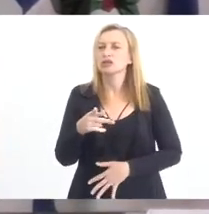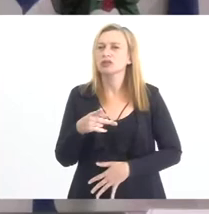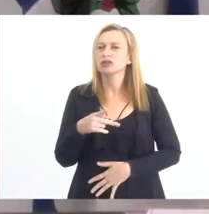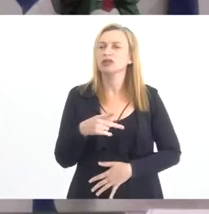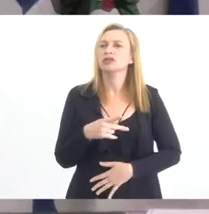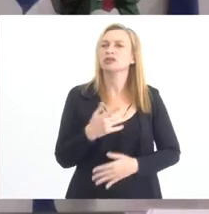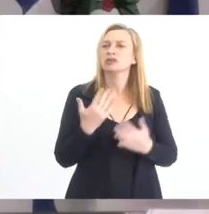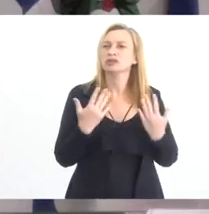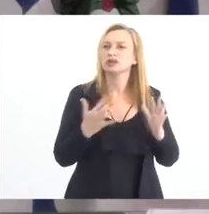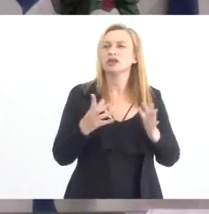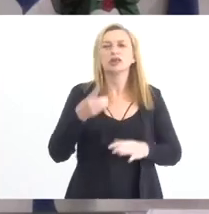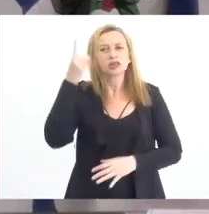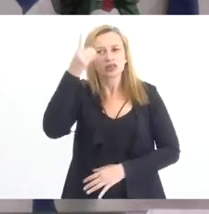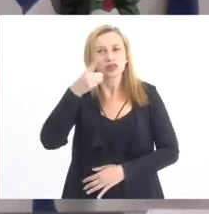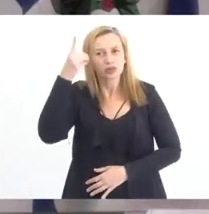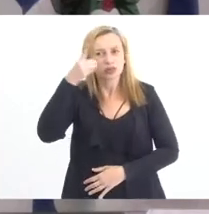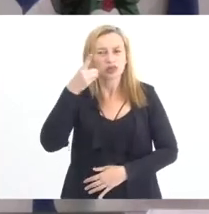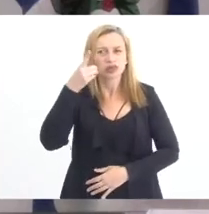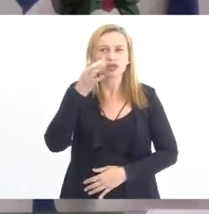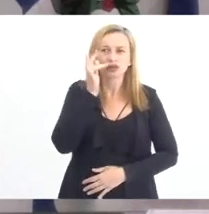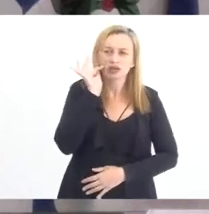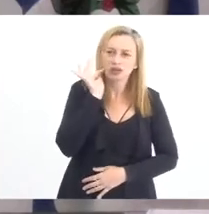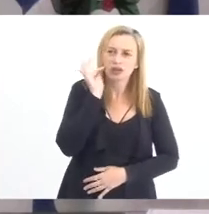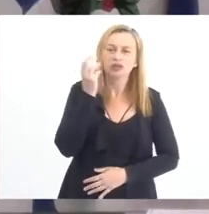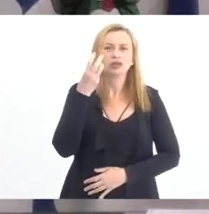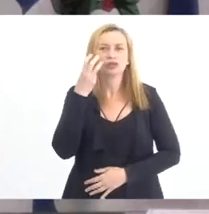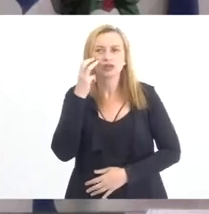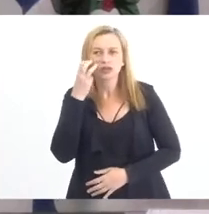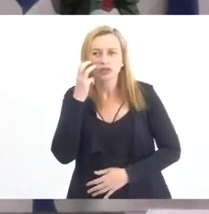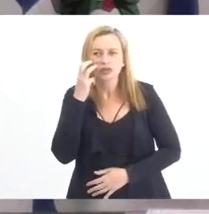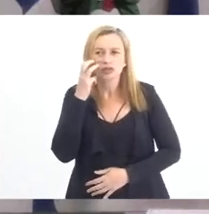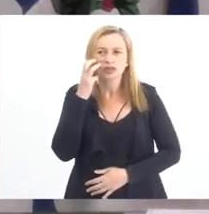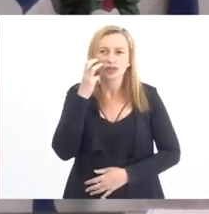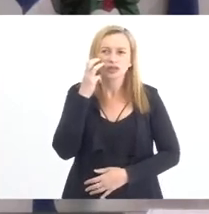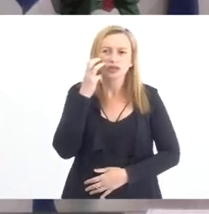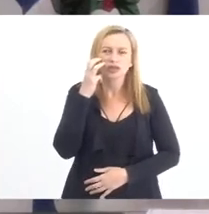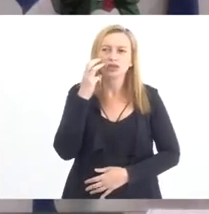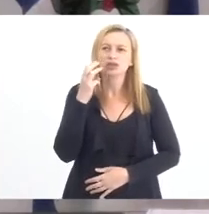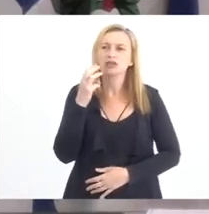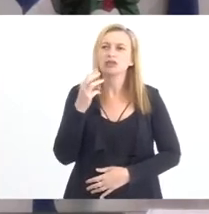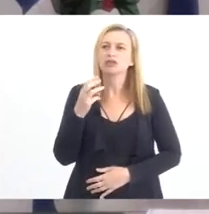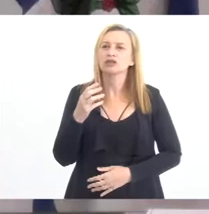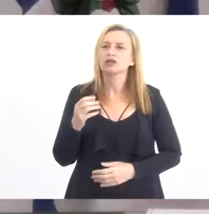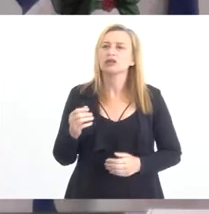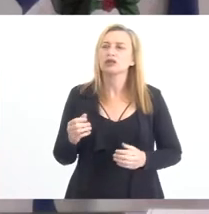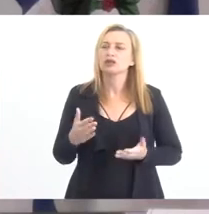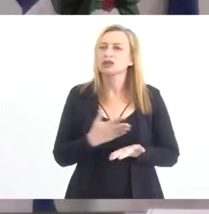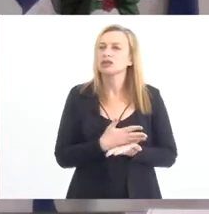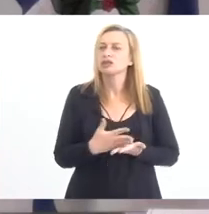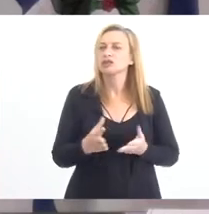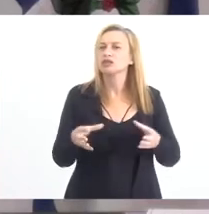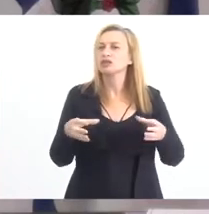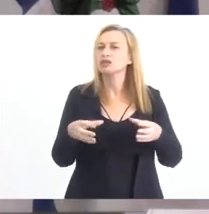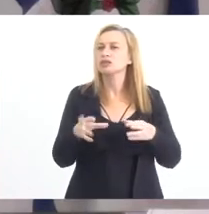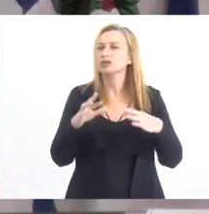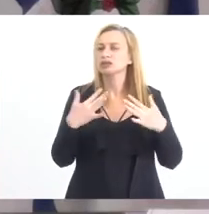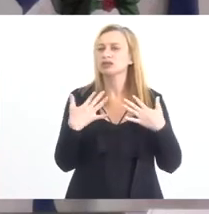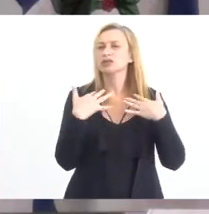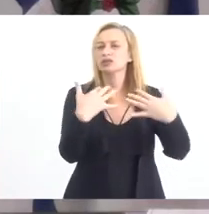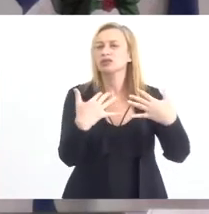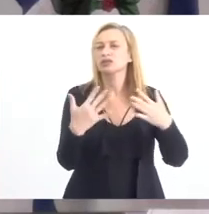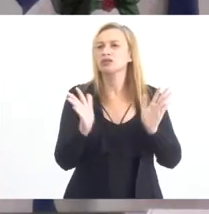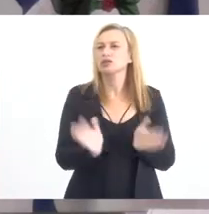saudações aos deputados Flávio Serafim e Valdeque Carneiro, que preside essa audiência pública de